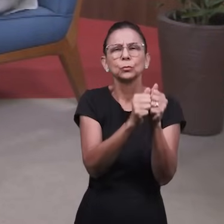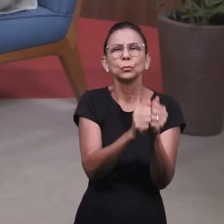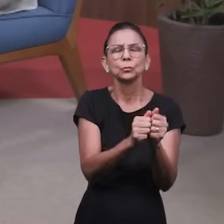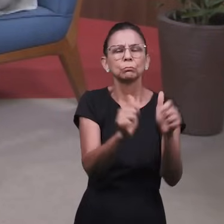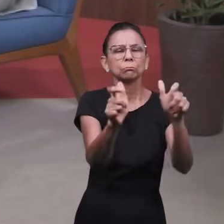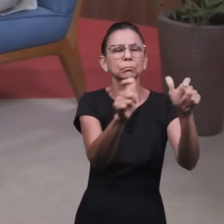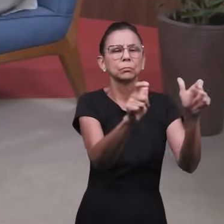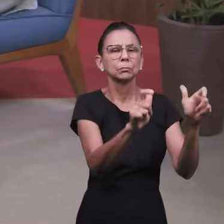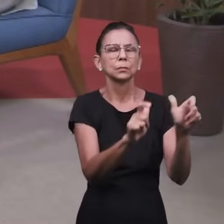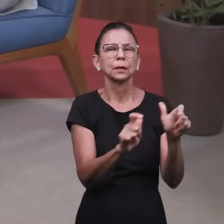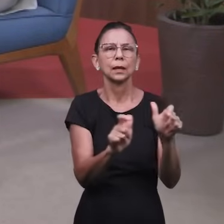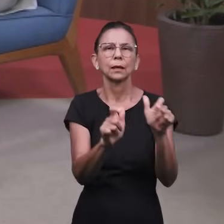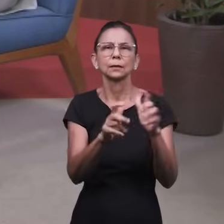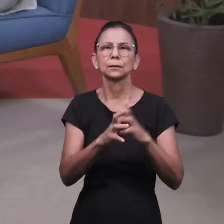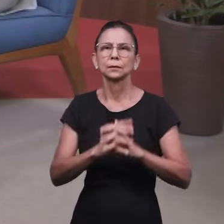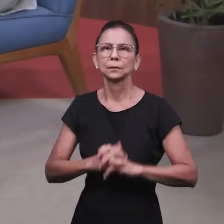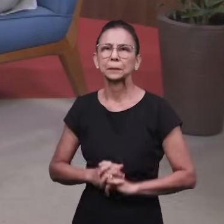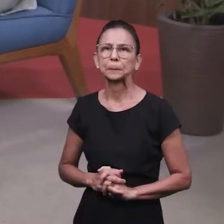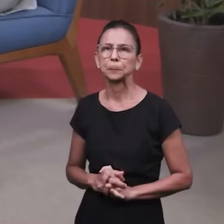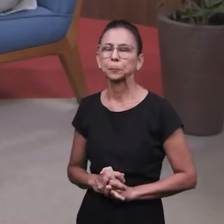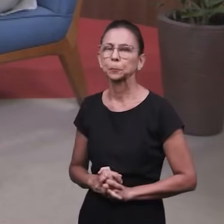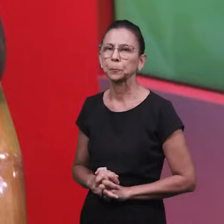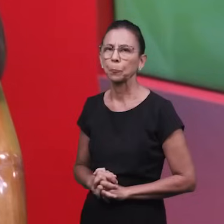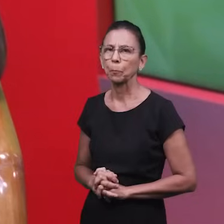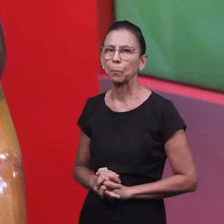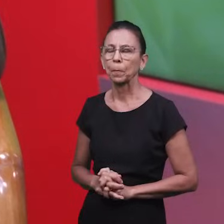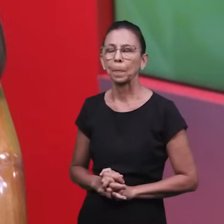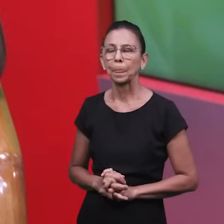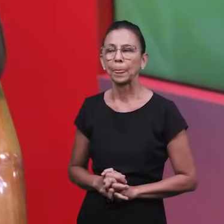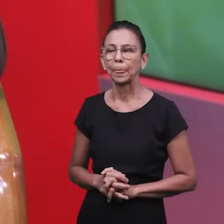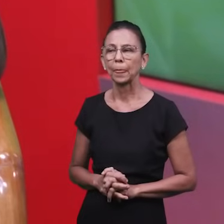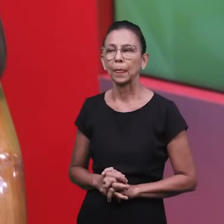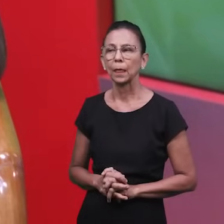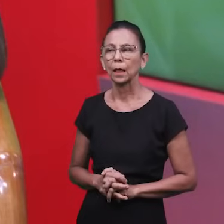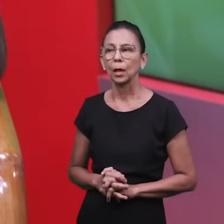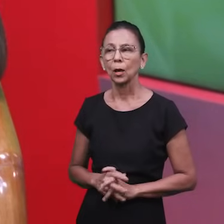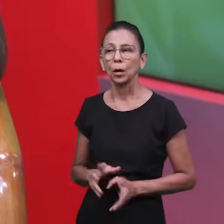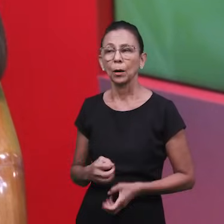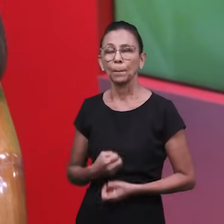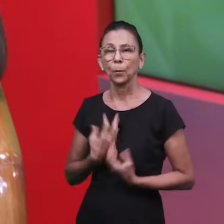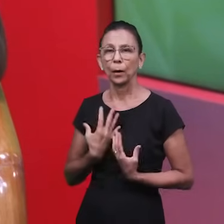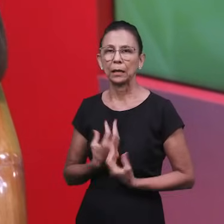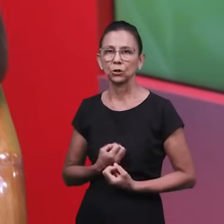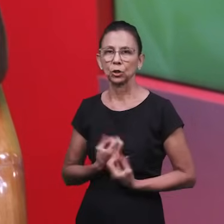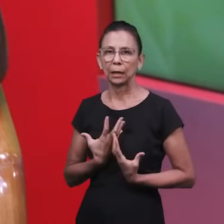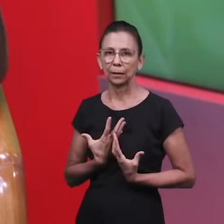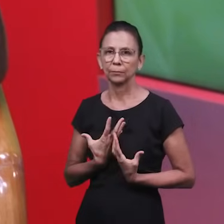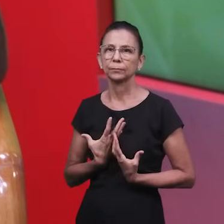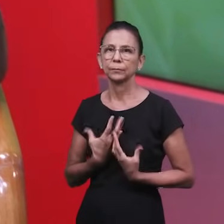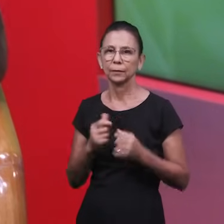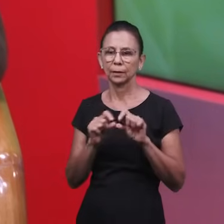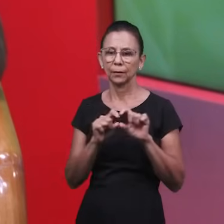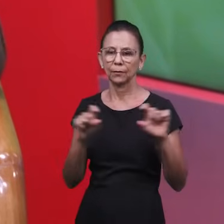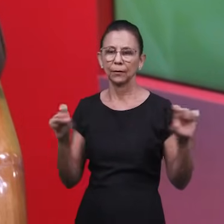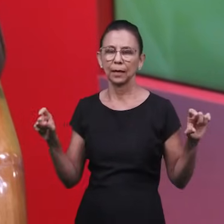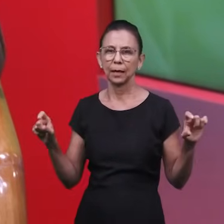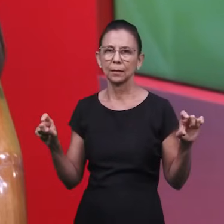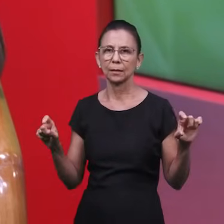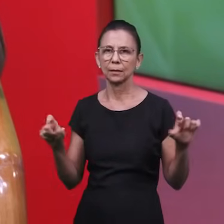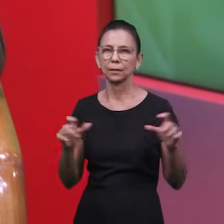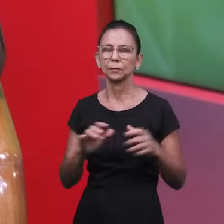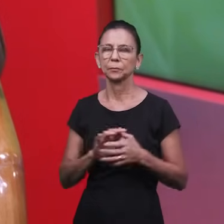a esse contexto que você acabou de colocar? Observe a linguagem poética